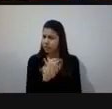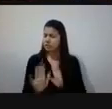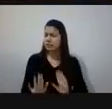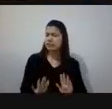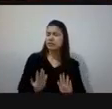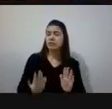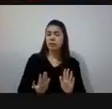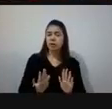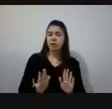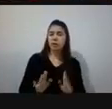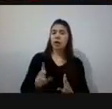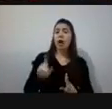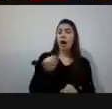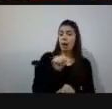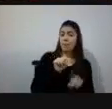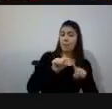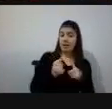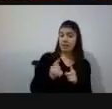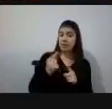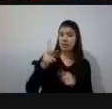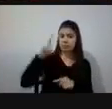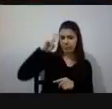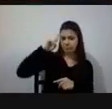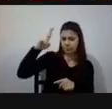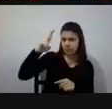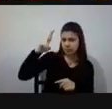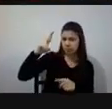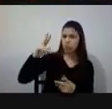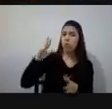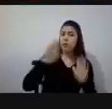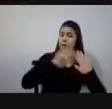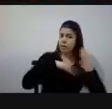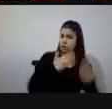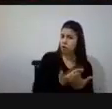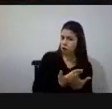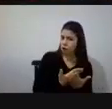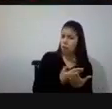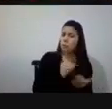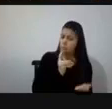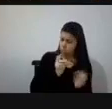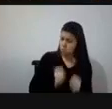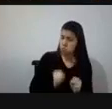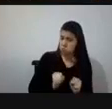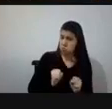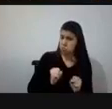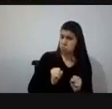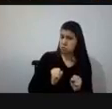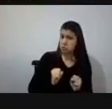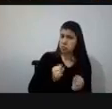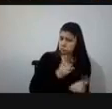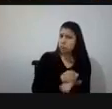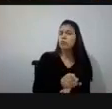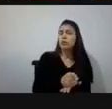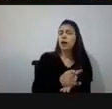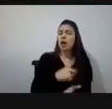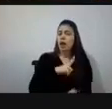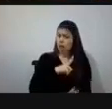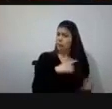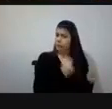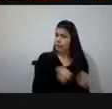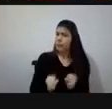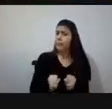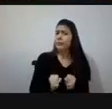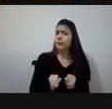pode manter essa proteção que a vítima precisa. A diretora tem esse poder de fazer algumas trocas